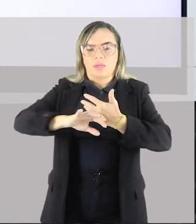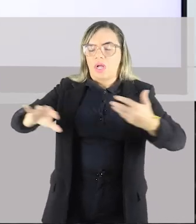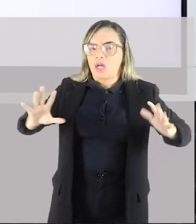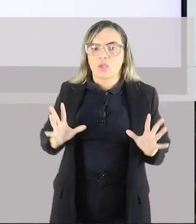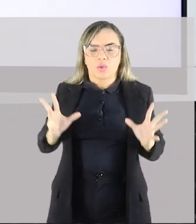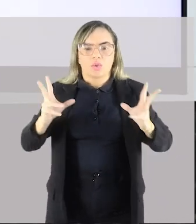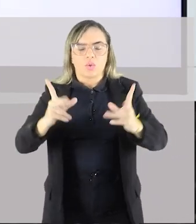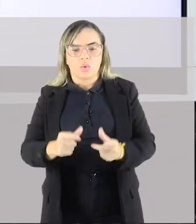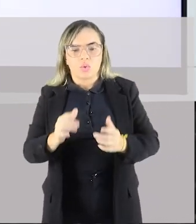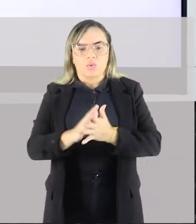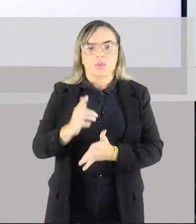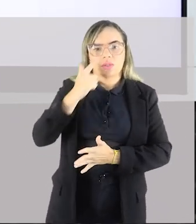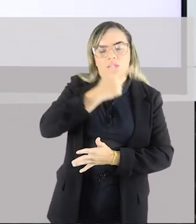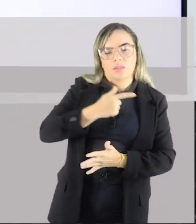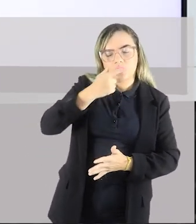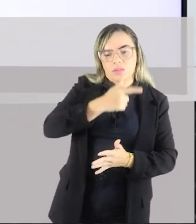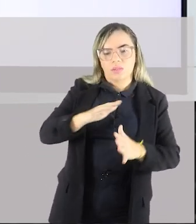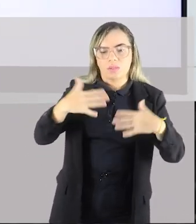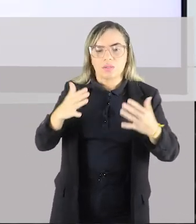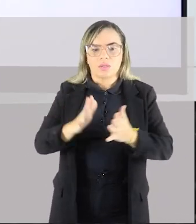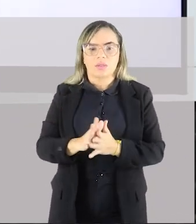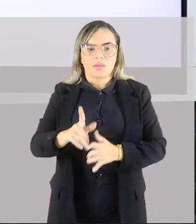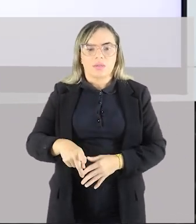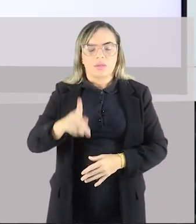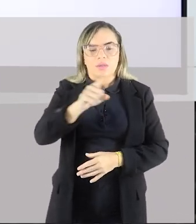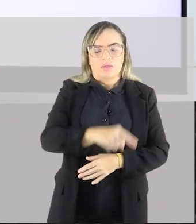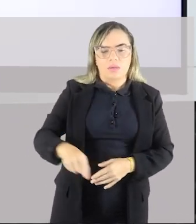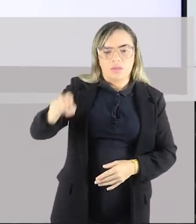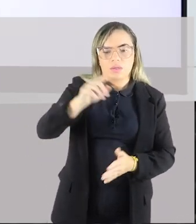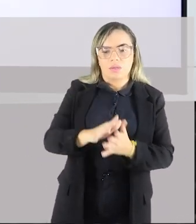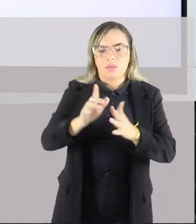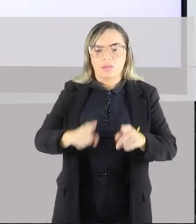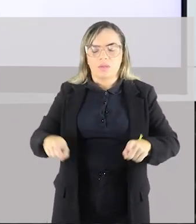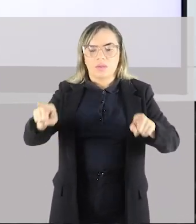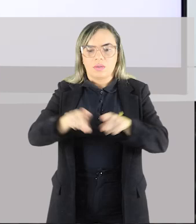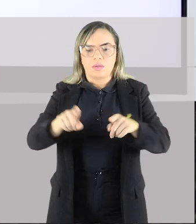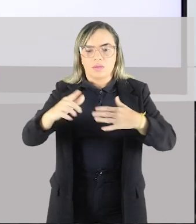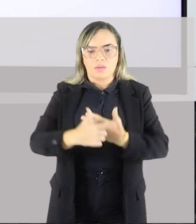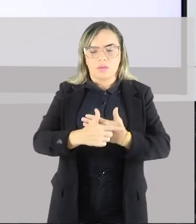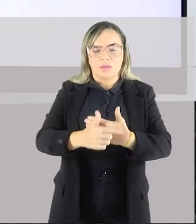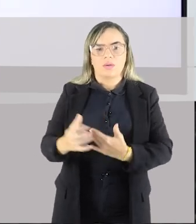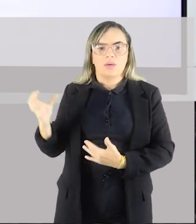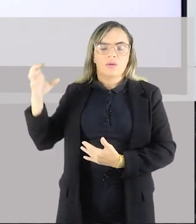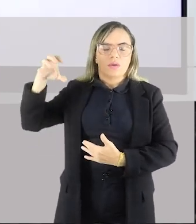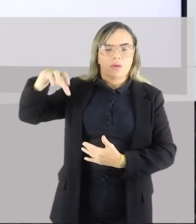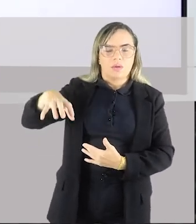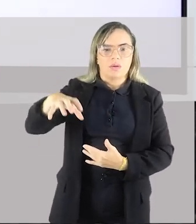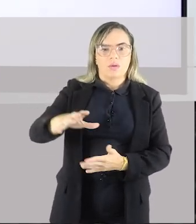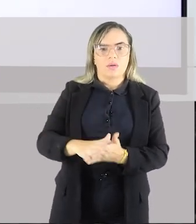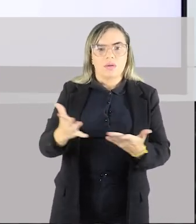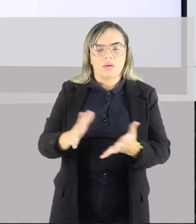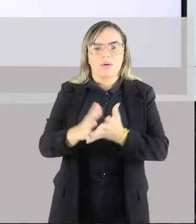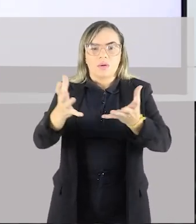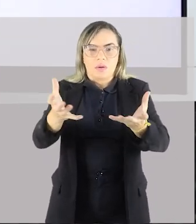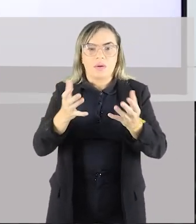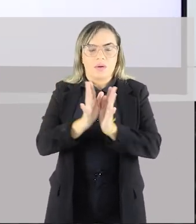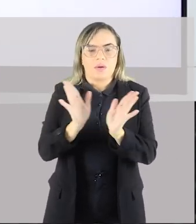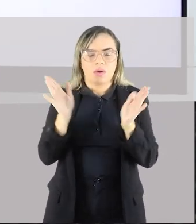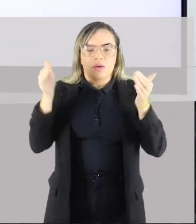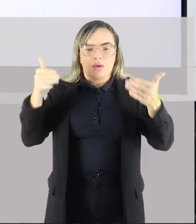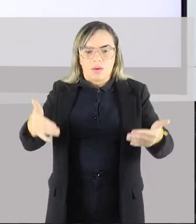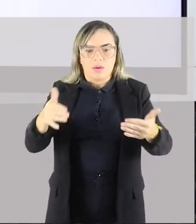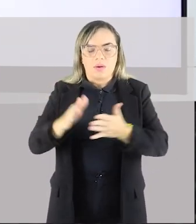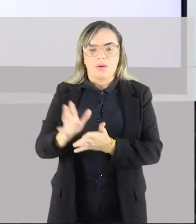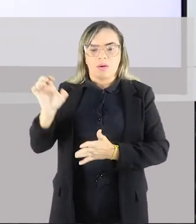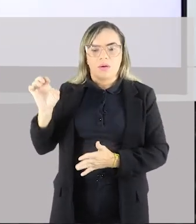certo? Durante o ciclo de Krebs também, a gente vai ter a atuação de uma enzima que eu queria muito que você tivesse atenção a